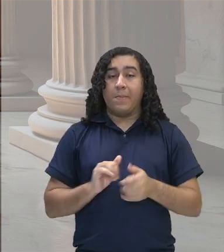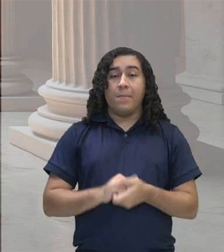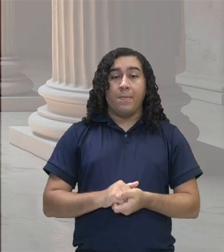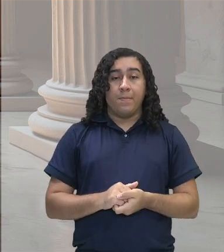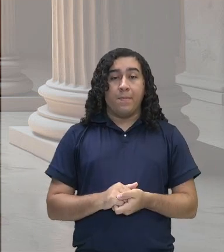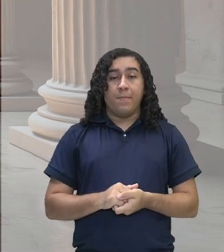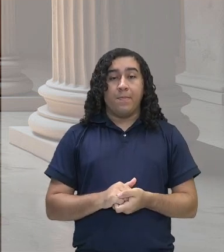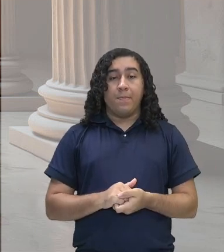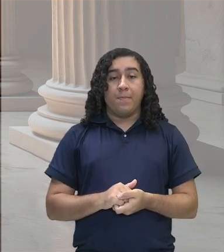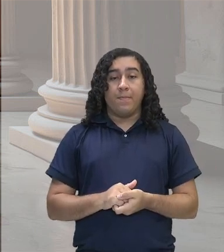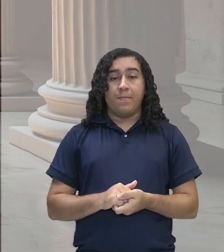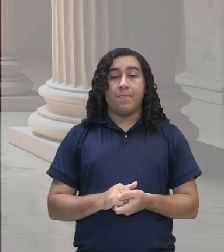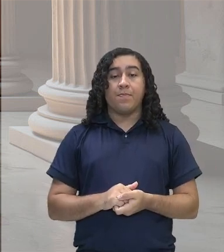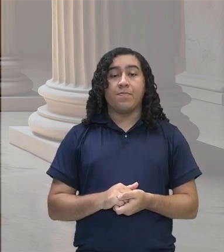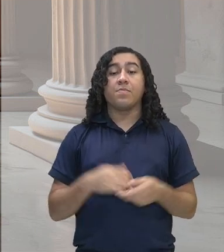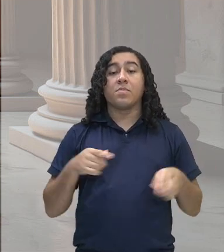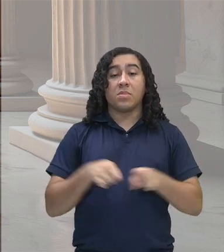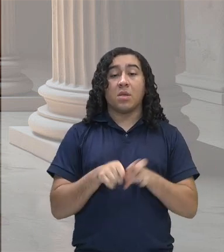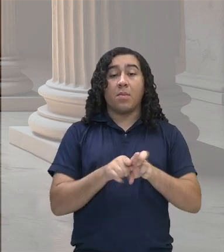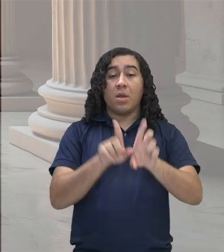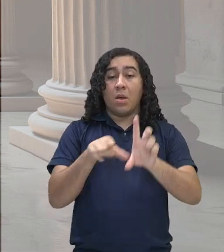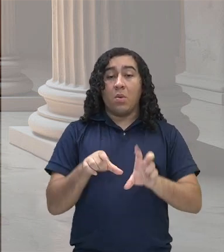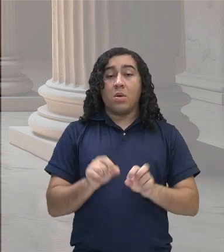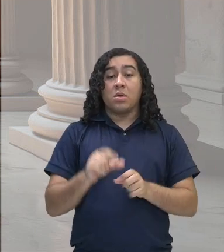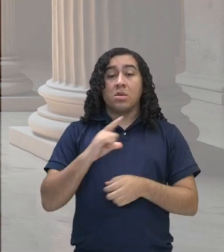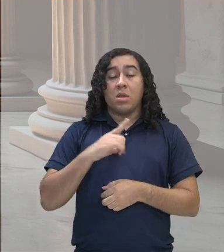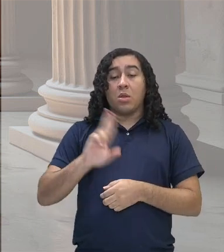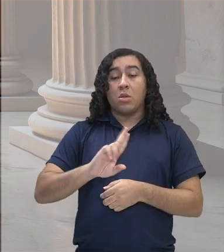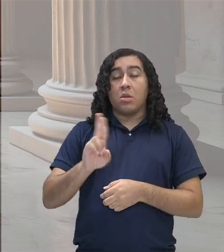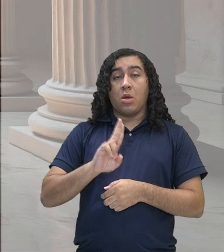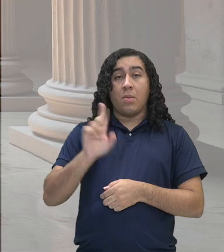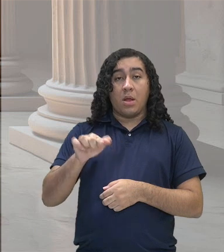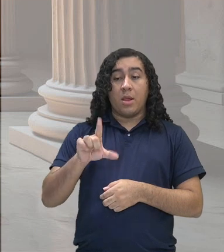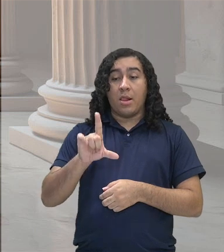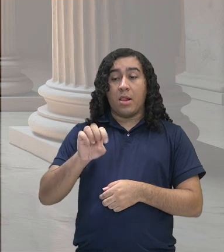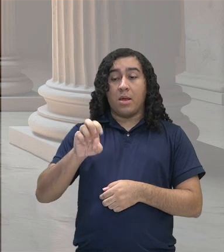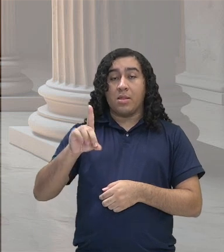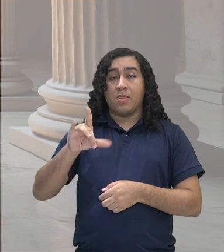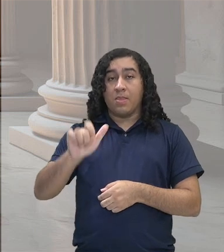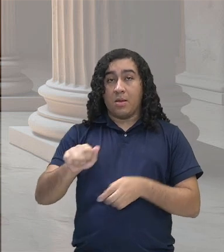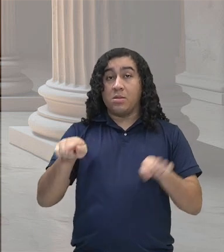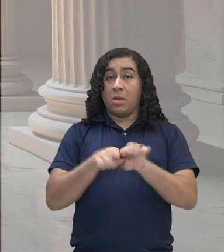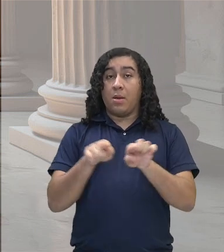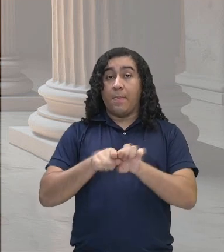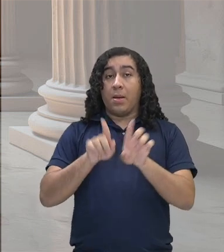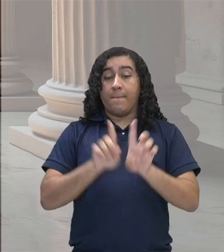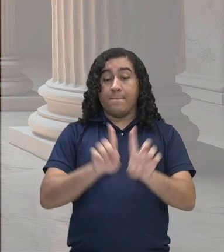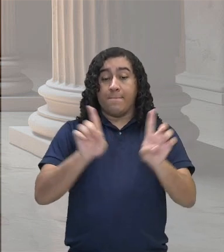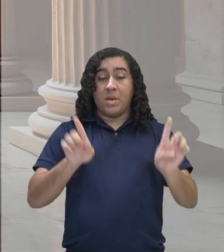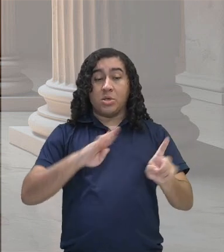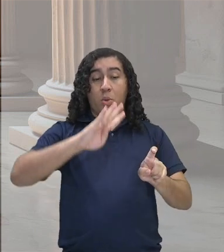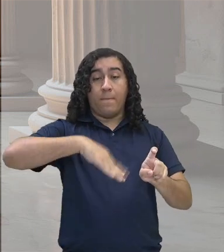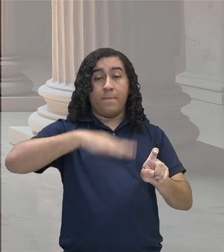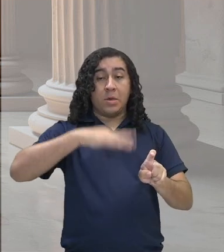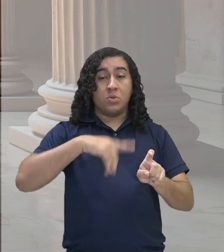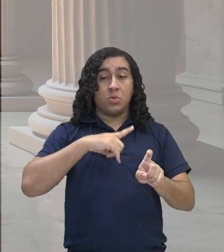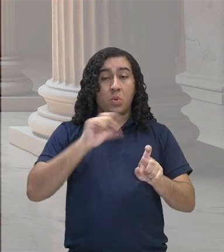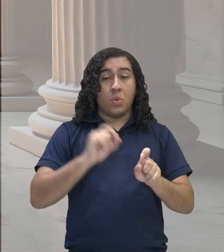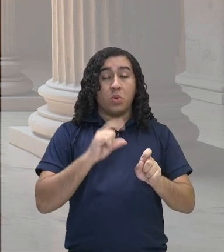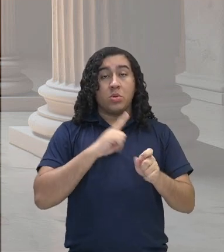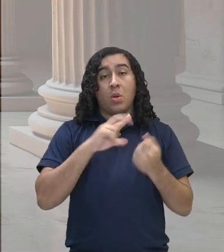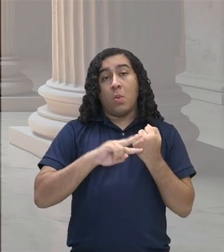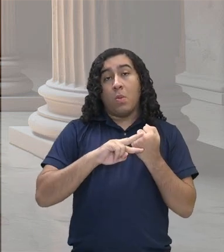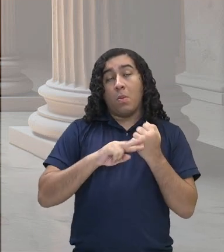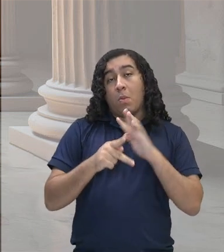Às vezes, os mitos também são chamados de lendas, porém os mitos possuem um forte senso moral e